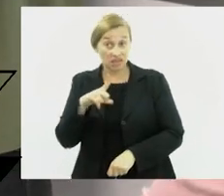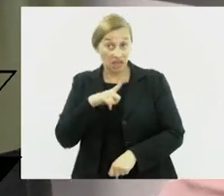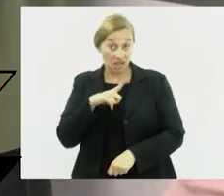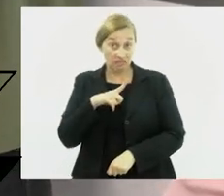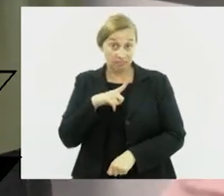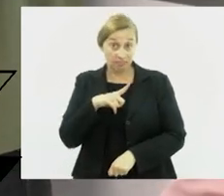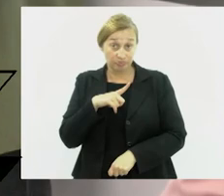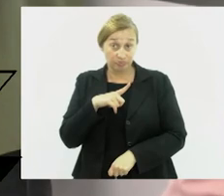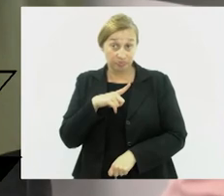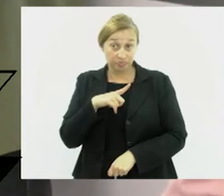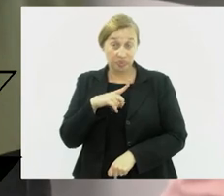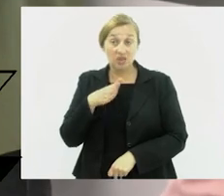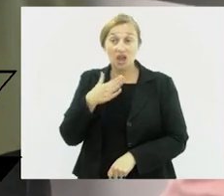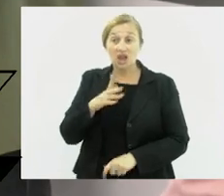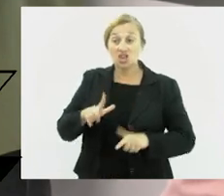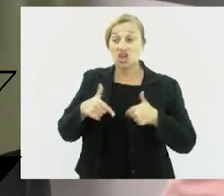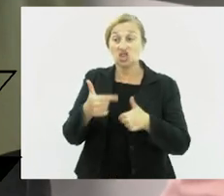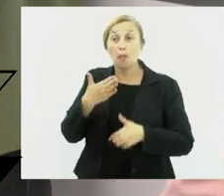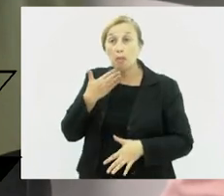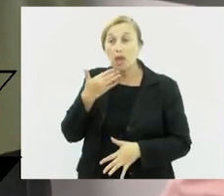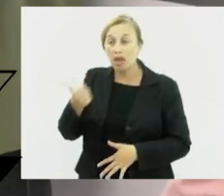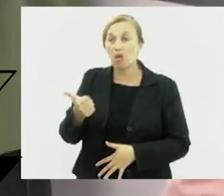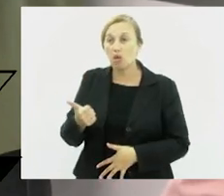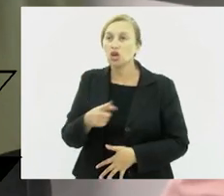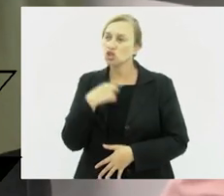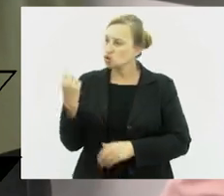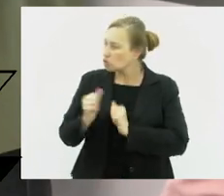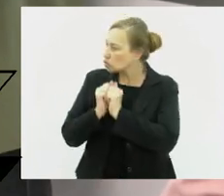forma, né, melhor, e a gente fazer